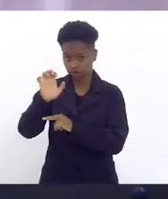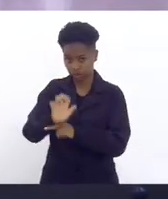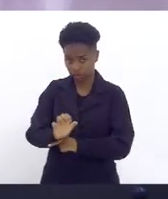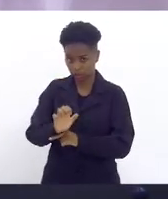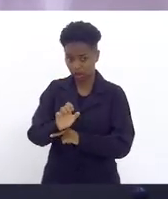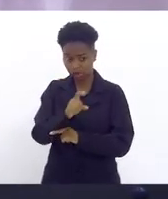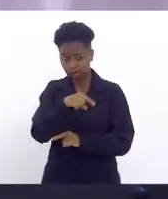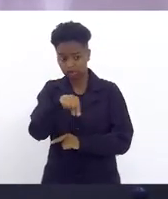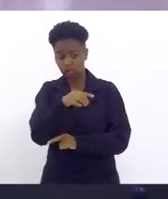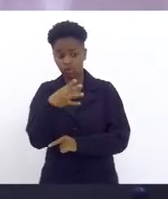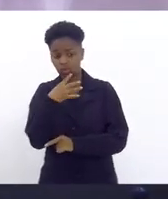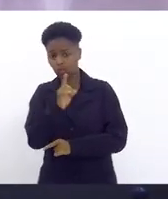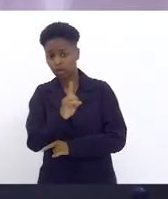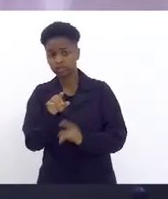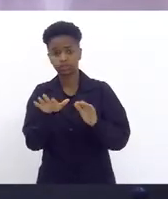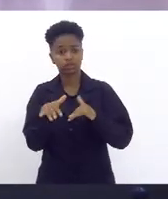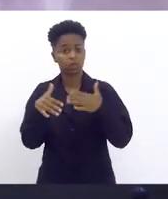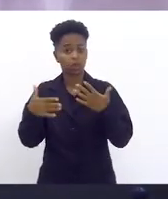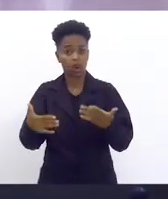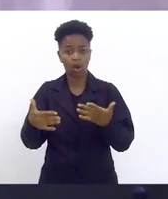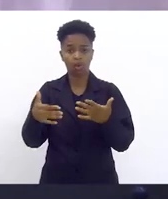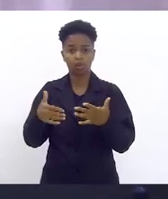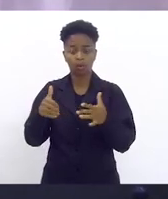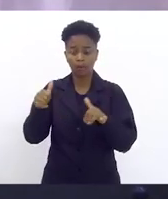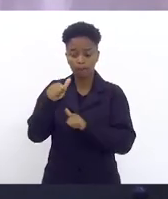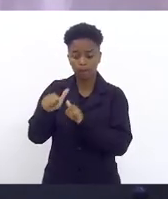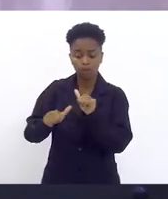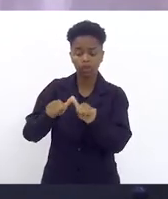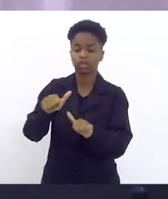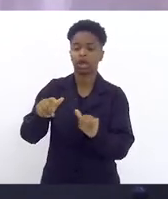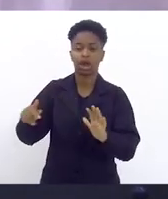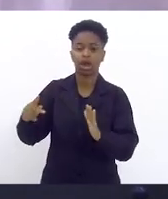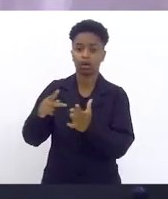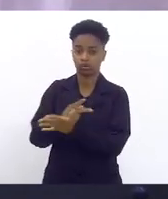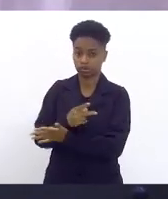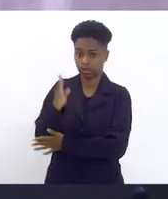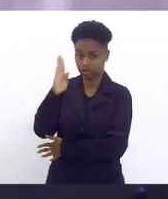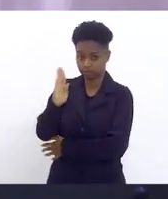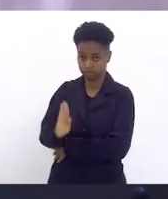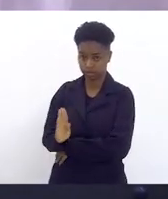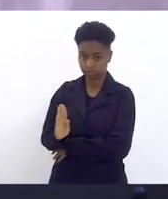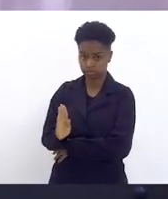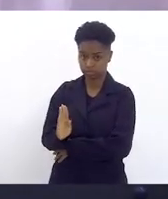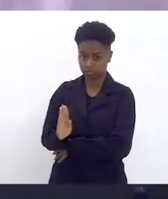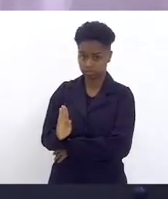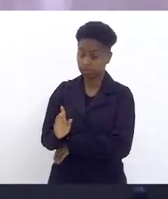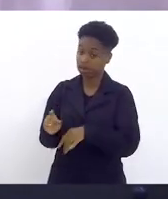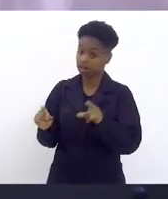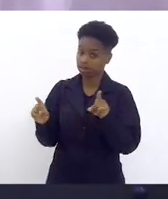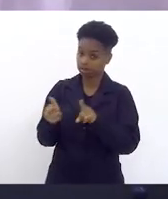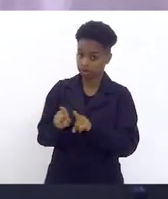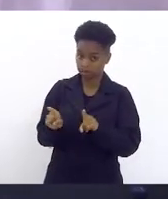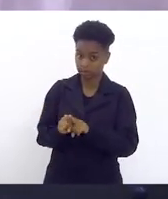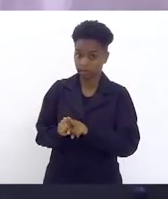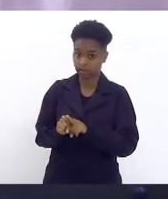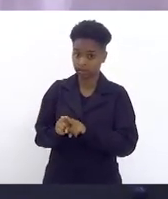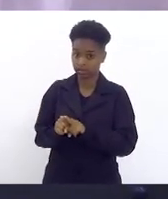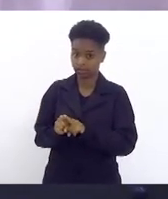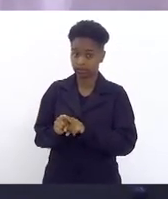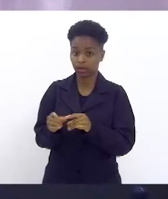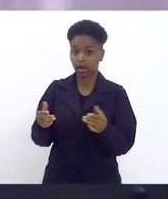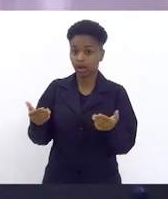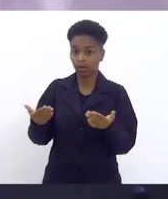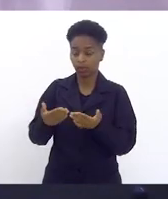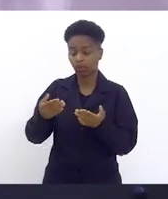desconhecendo quais seriam as eventuais mudanças não bastasse isso a vigência do